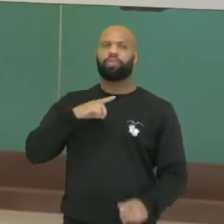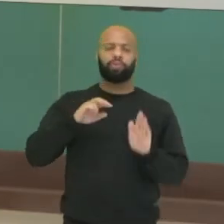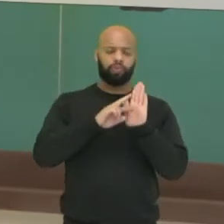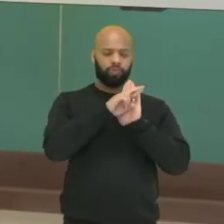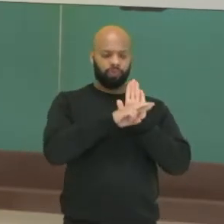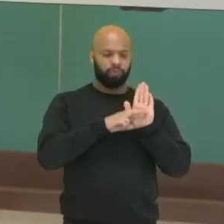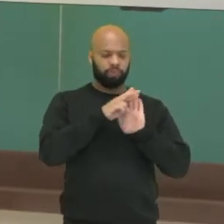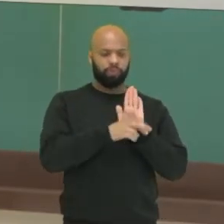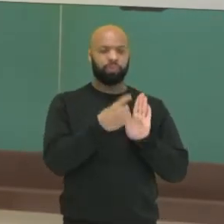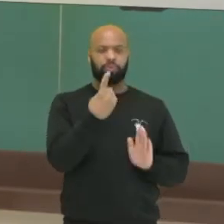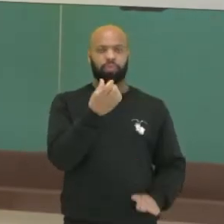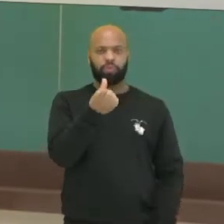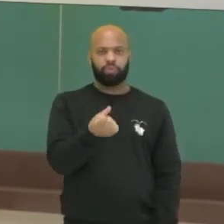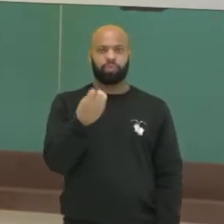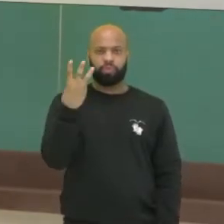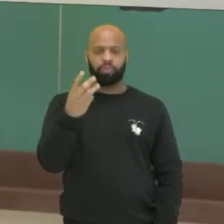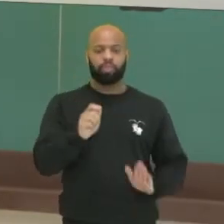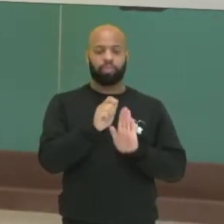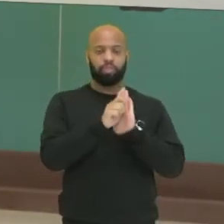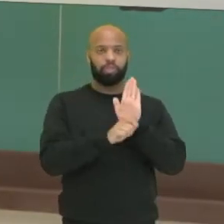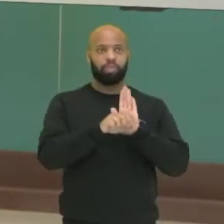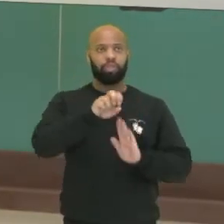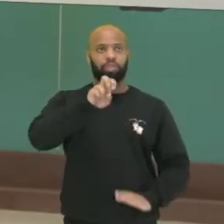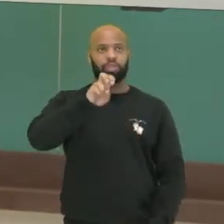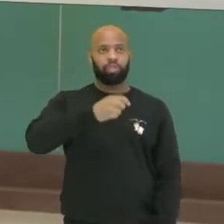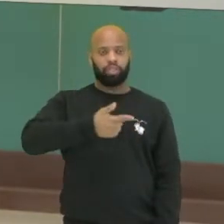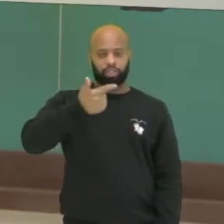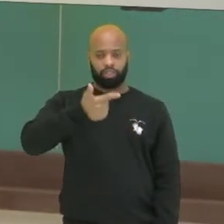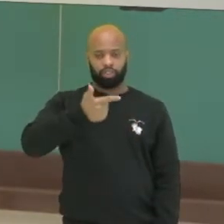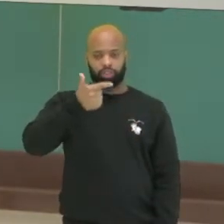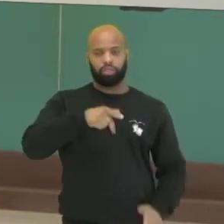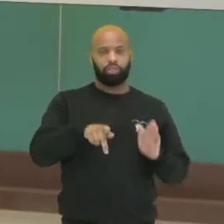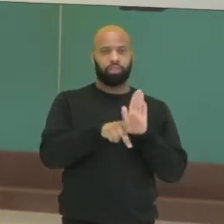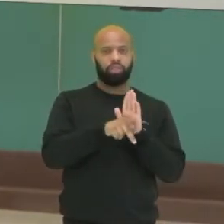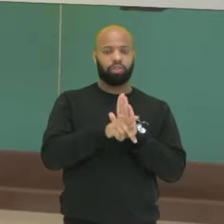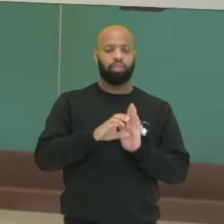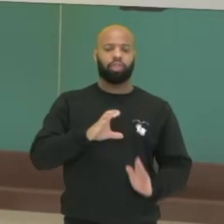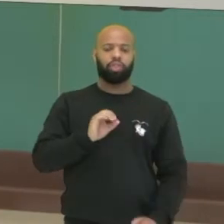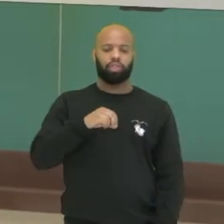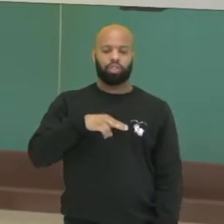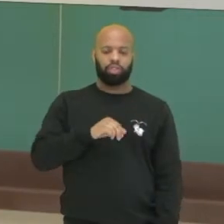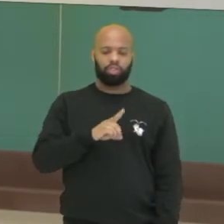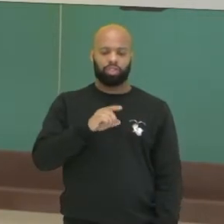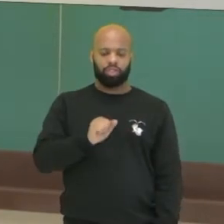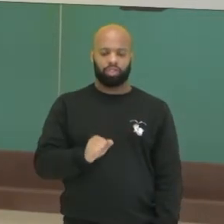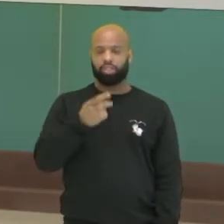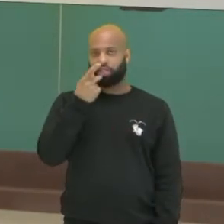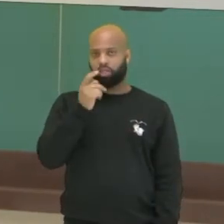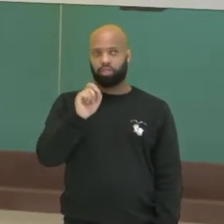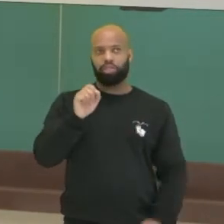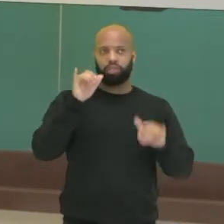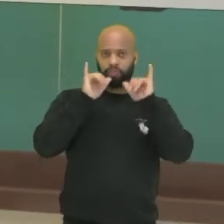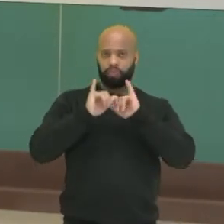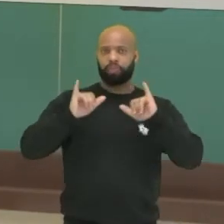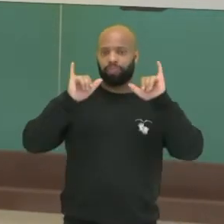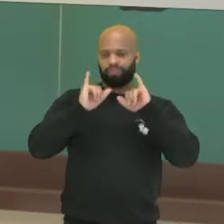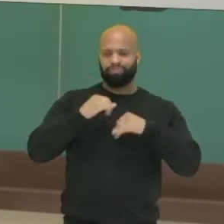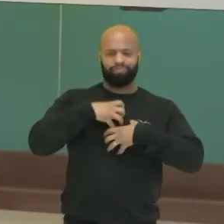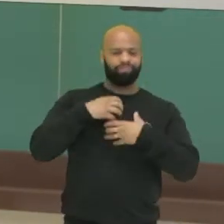resolução 163, o artigo 2º da resolução 163 do CONANDA, que fala sobre propaganda